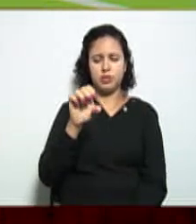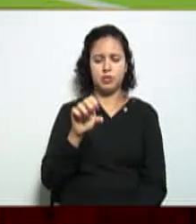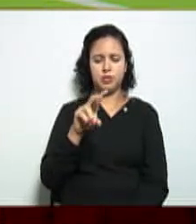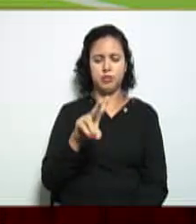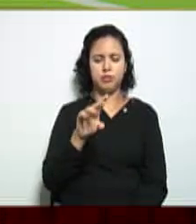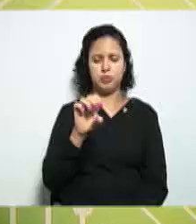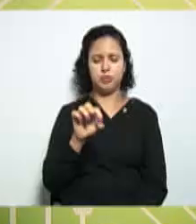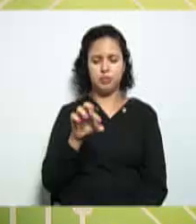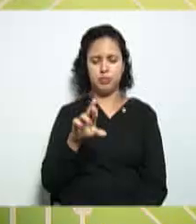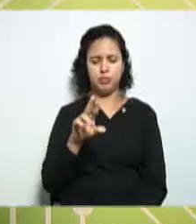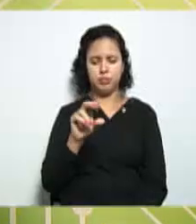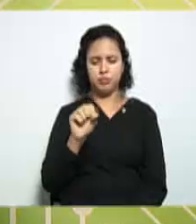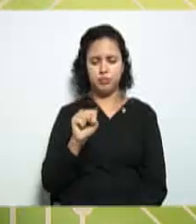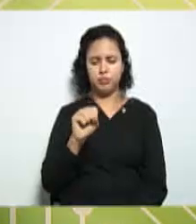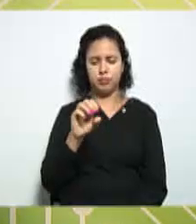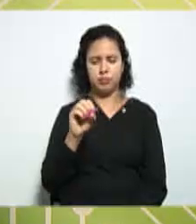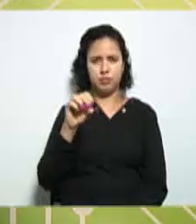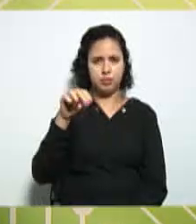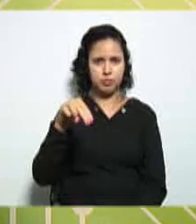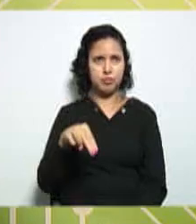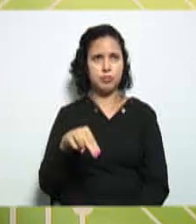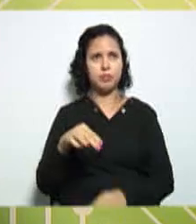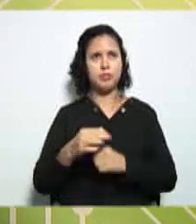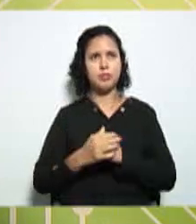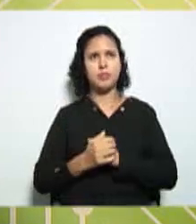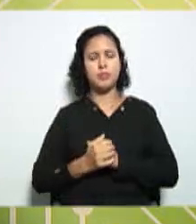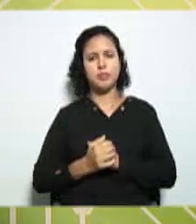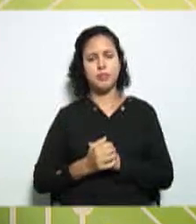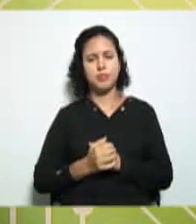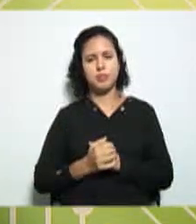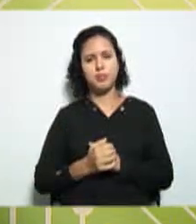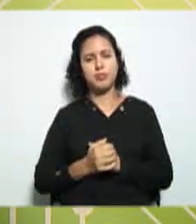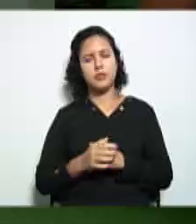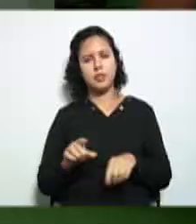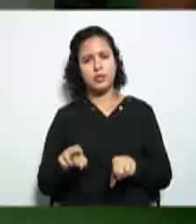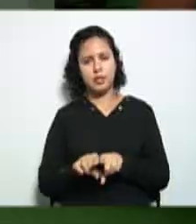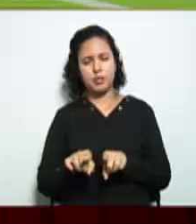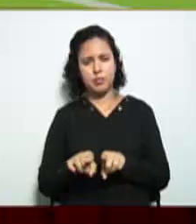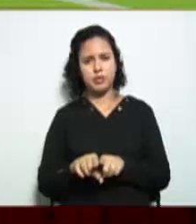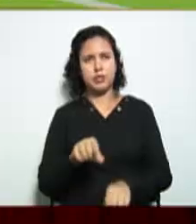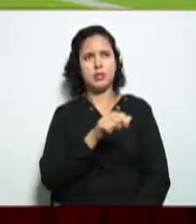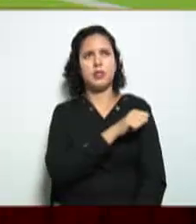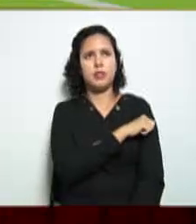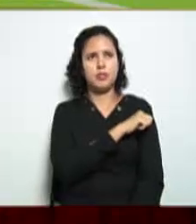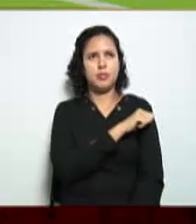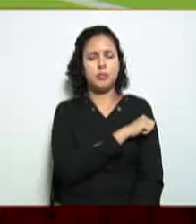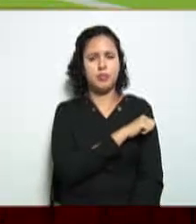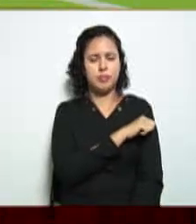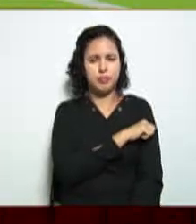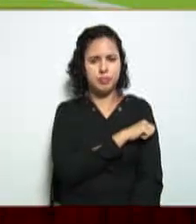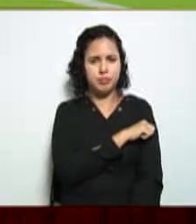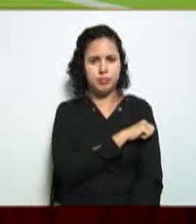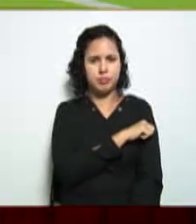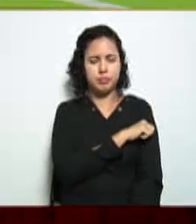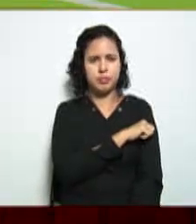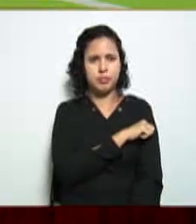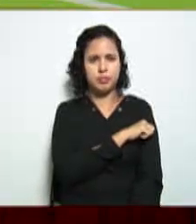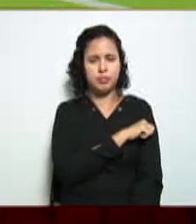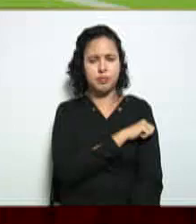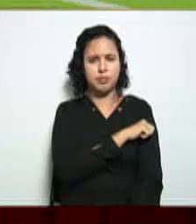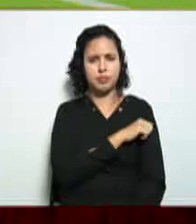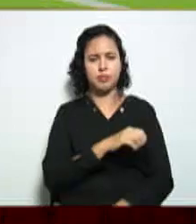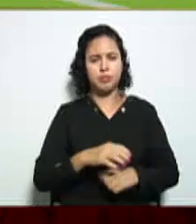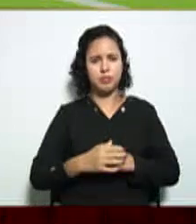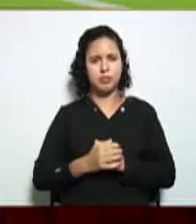É para dar um nó na língua, né? É para dar um nó na língua. Isso. E tem mais, tem aluna também. Vamos lá acompanhando